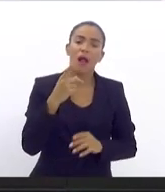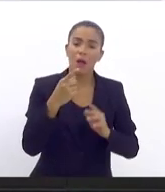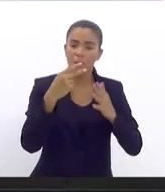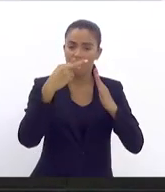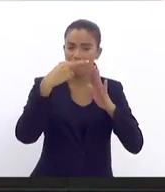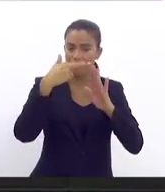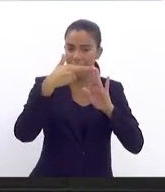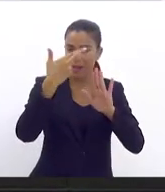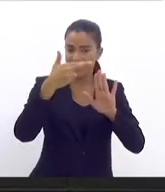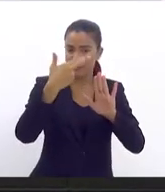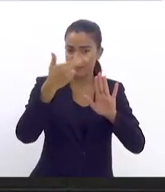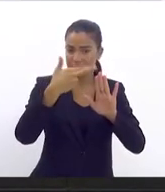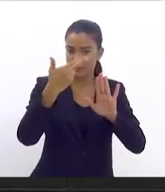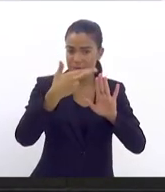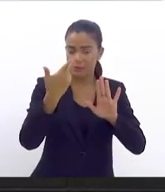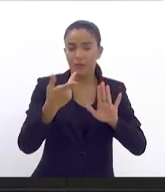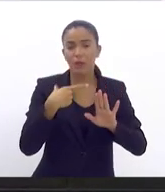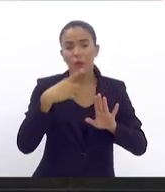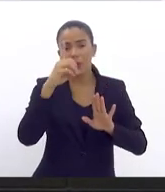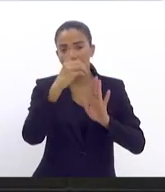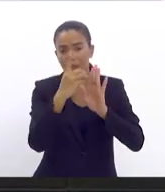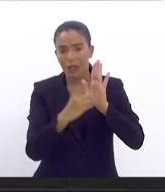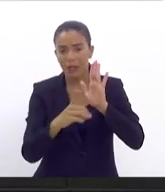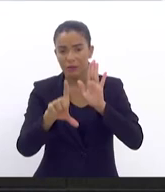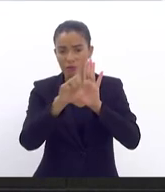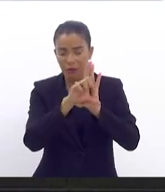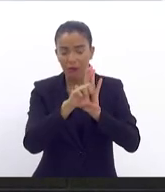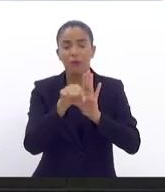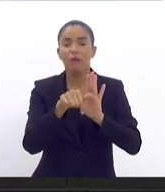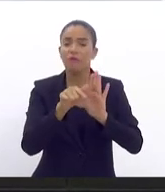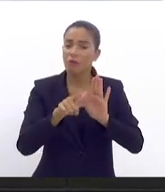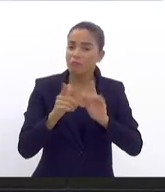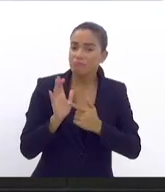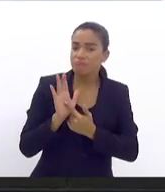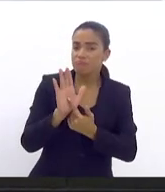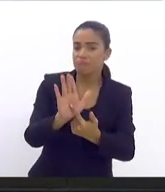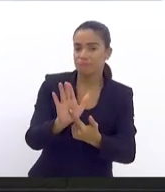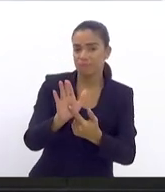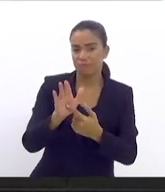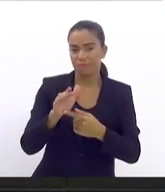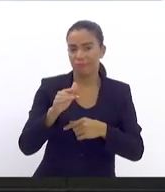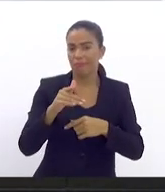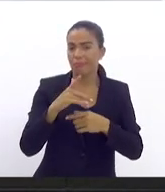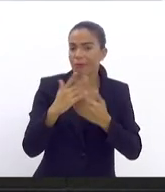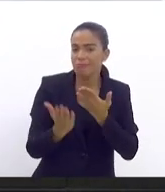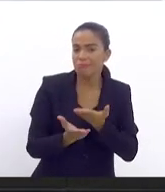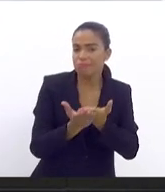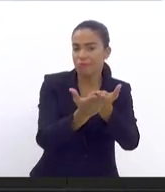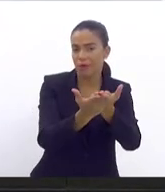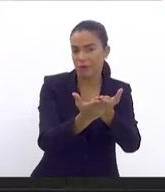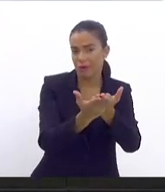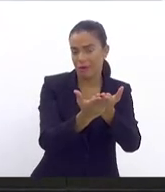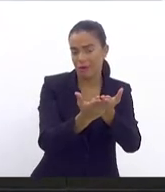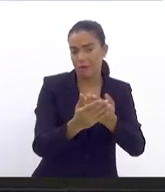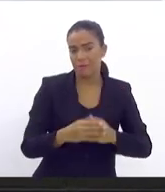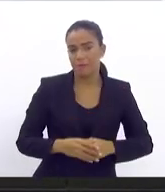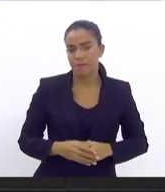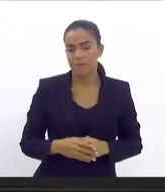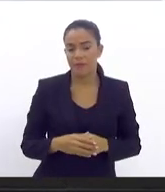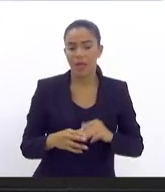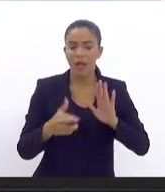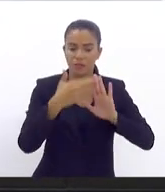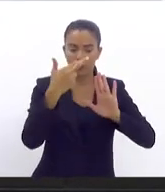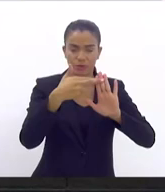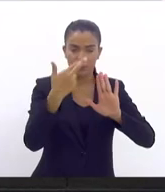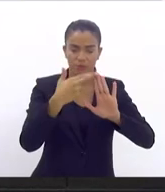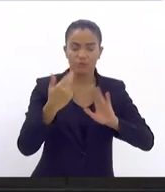parecer, que o decreto-lei foi, a lei foi apresentada em cima da resolução e não do decreto-lei. Então, essa